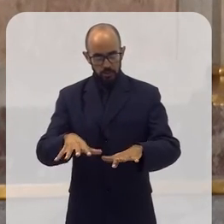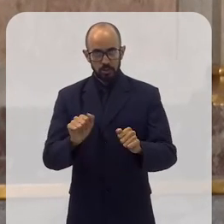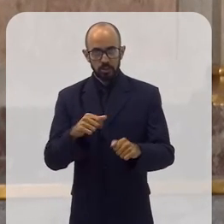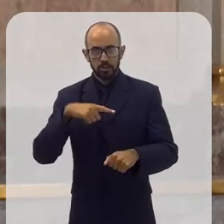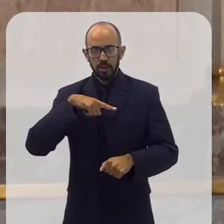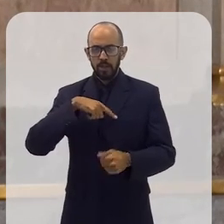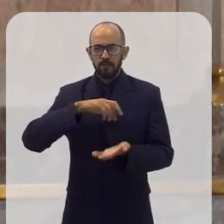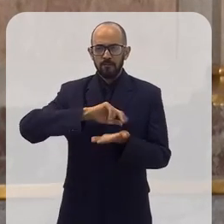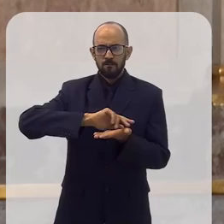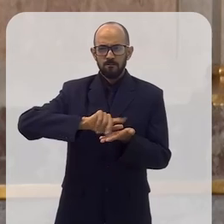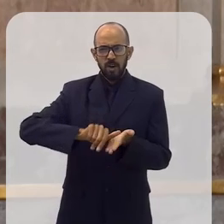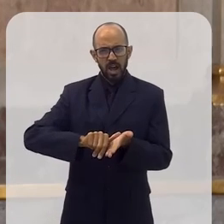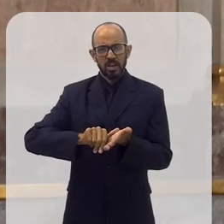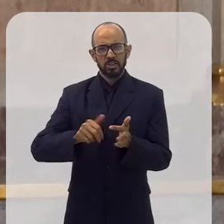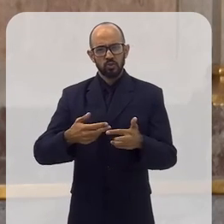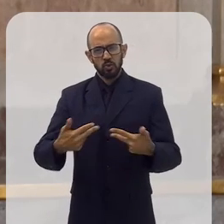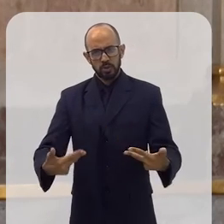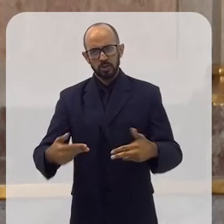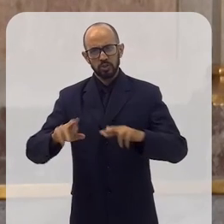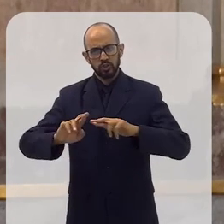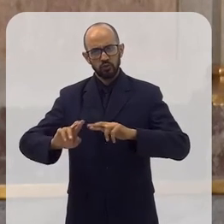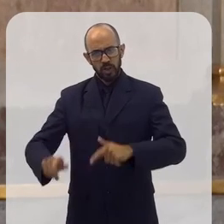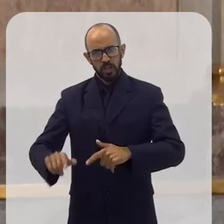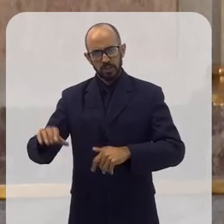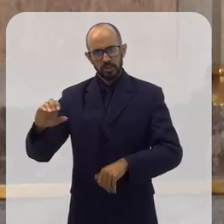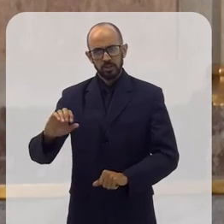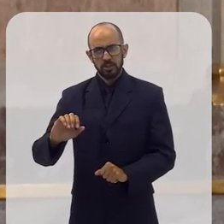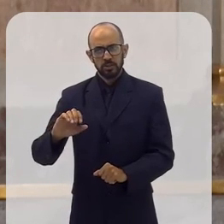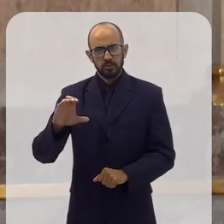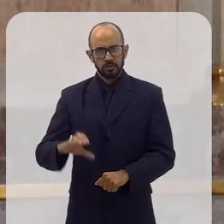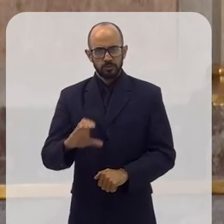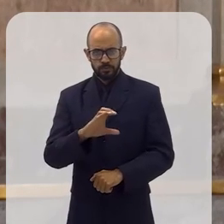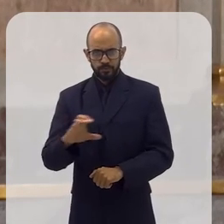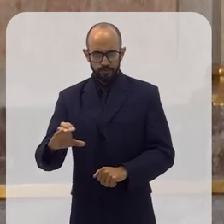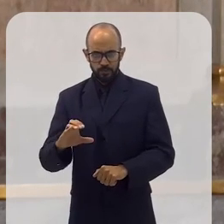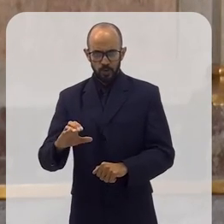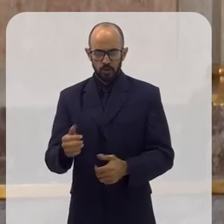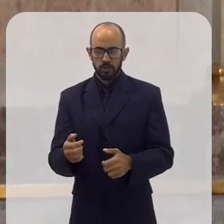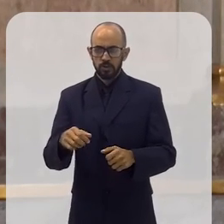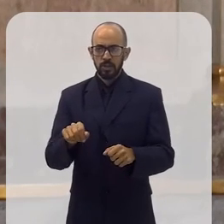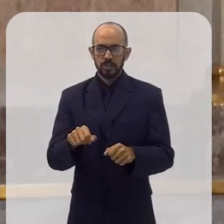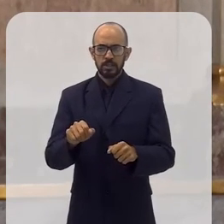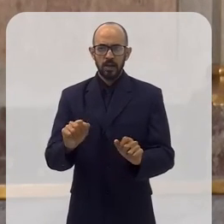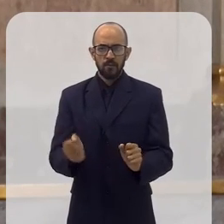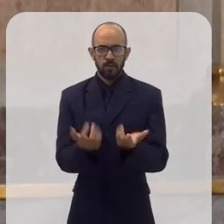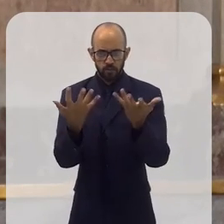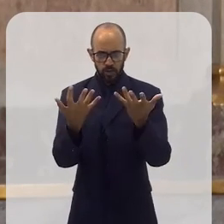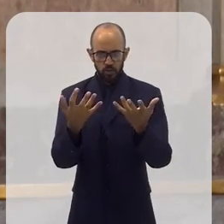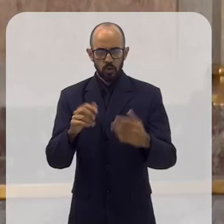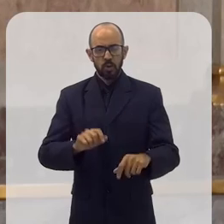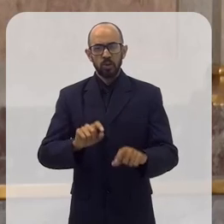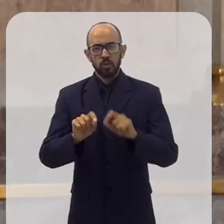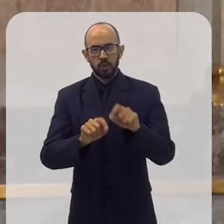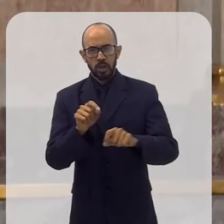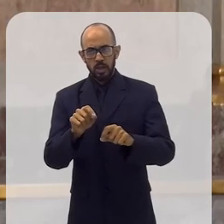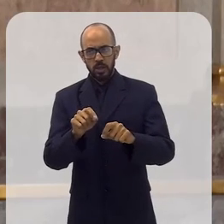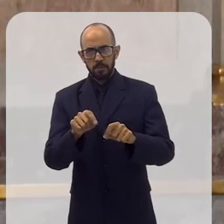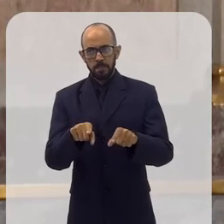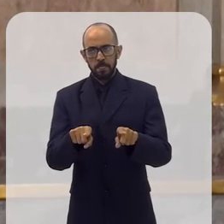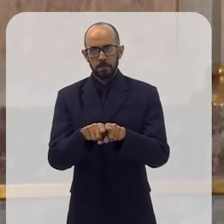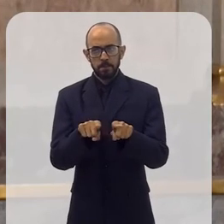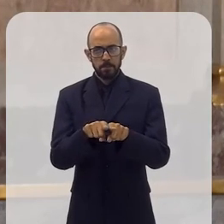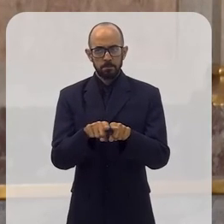Tem várias coisas diferentes, várias tradições nesse matrimônio. Por exemplo, tem